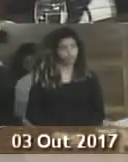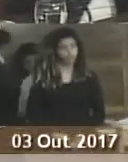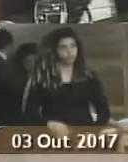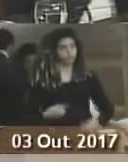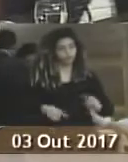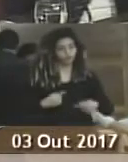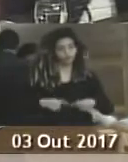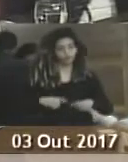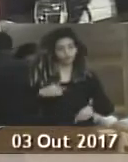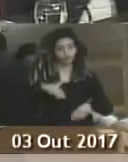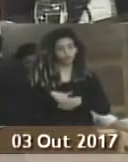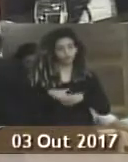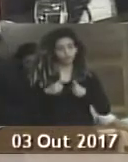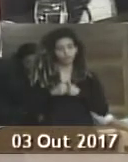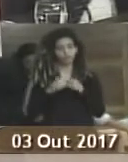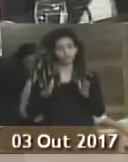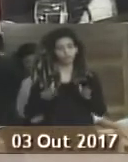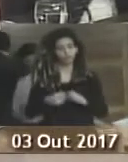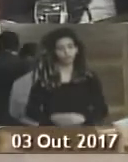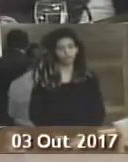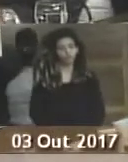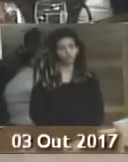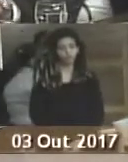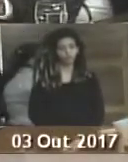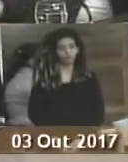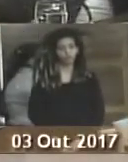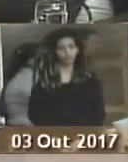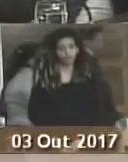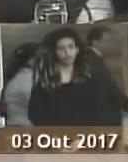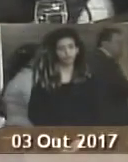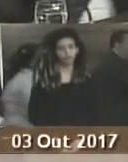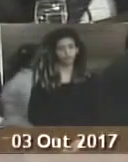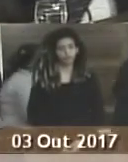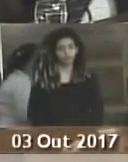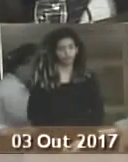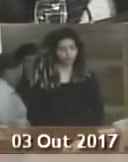Em discussão, não havendo oradores, votação aberta.